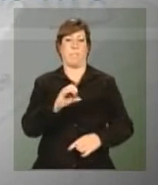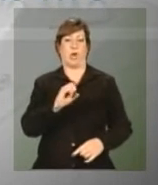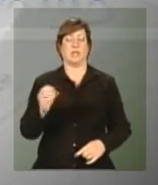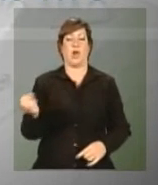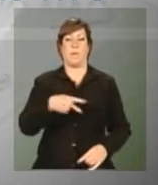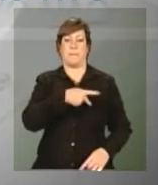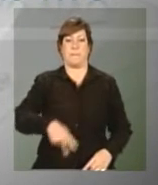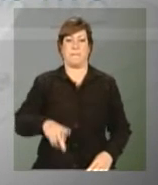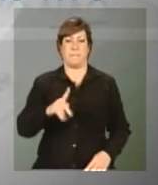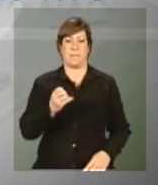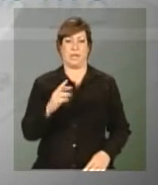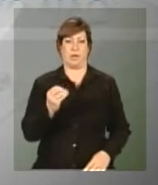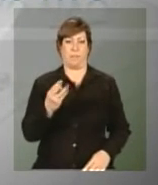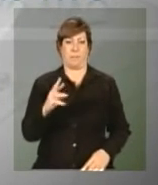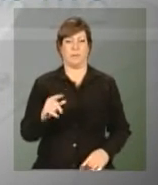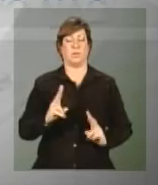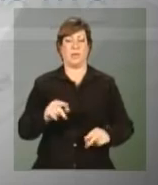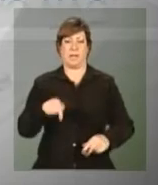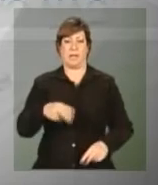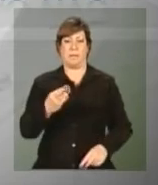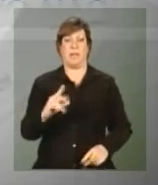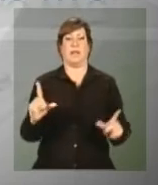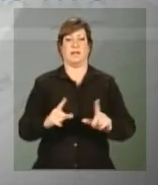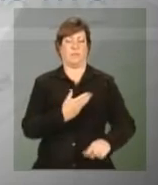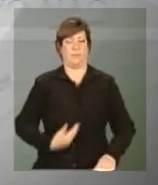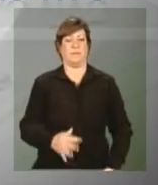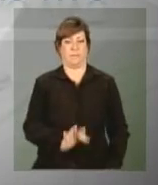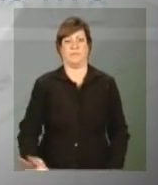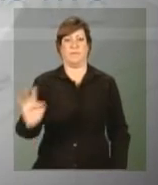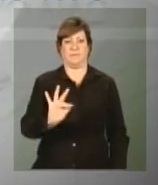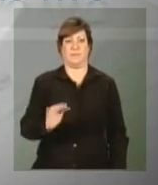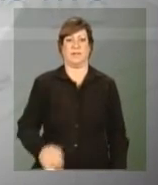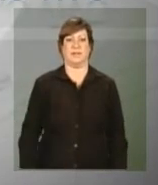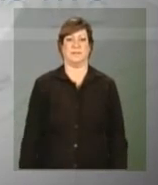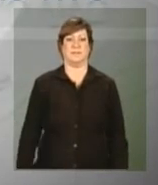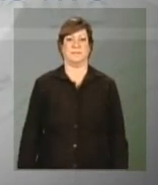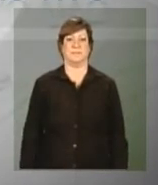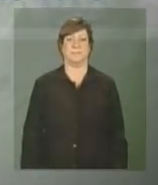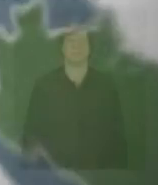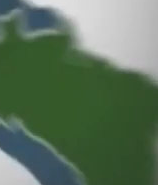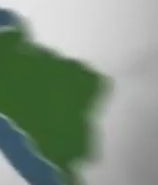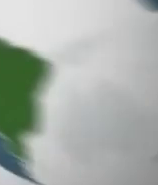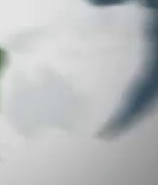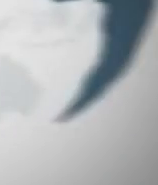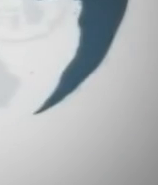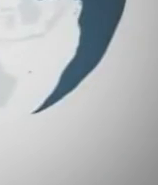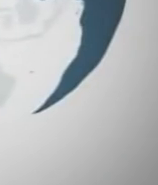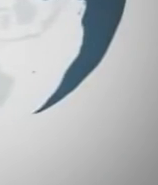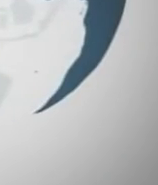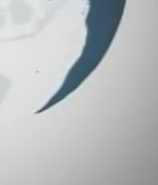presidente da Petrobras graça Foster Continue com a gente a NBR a TV do Governo Federal